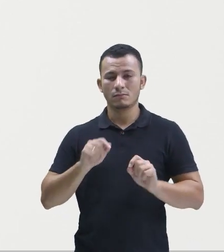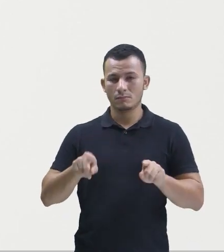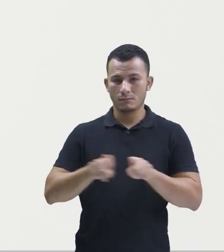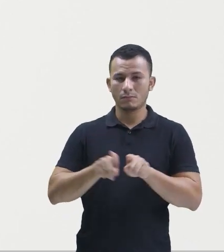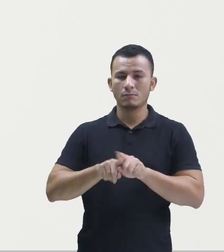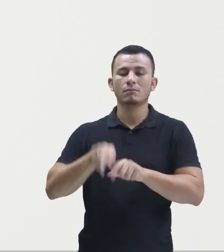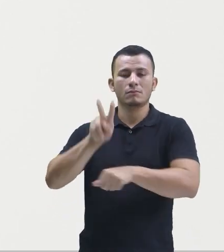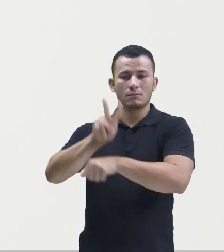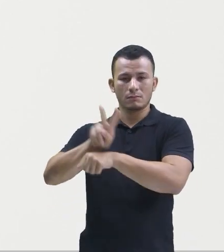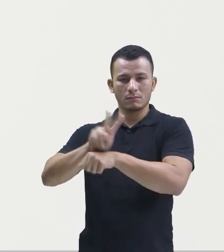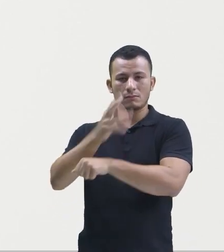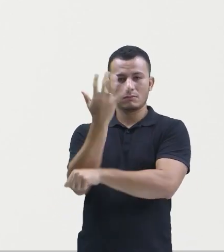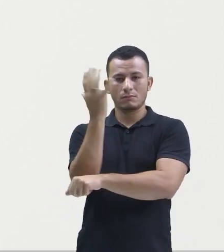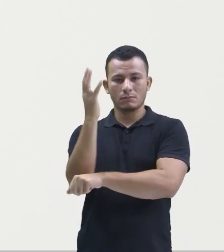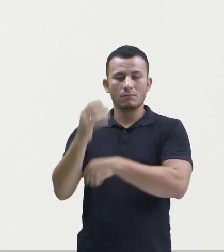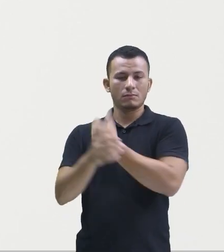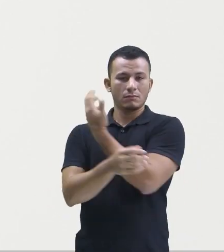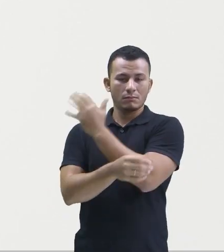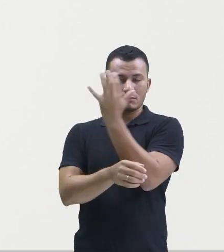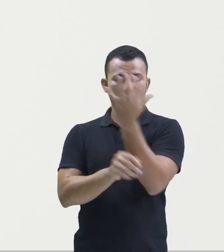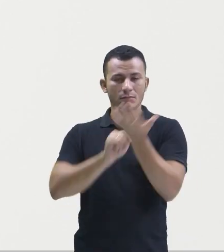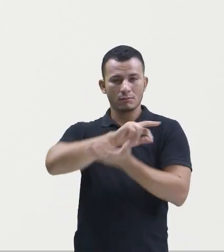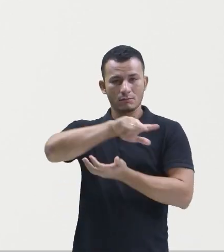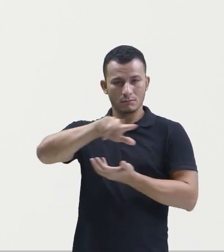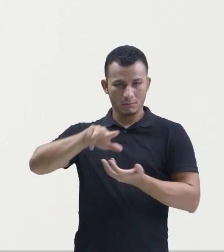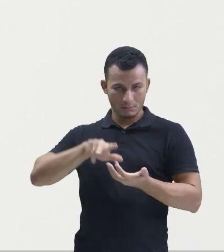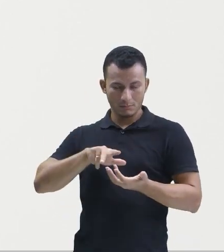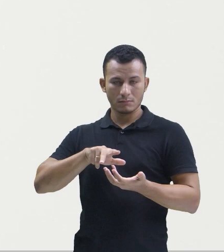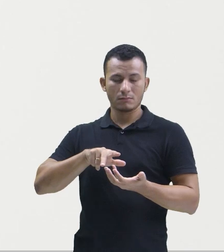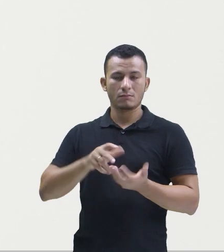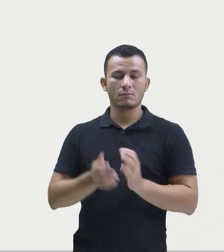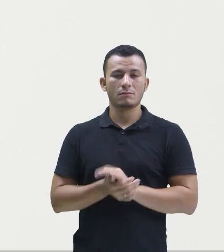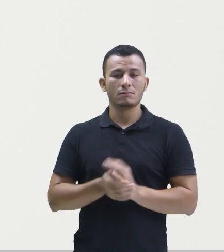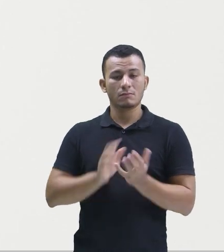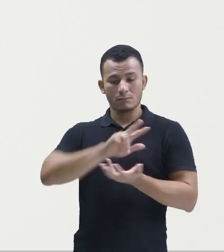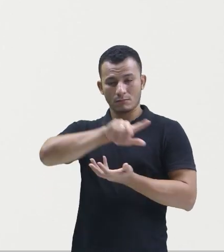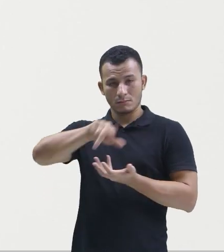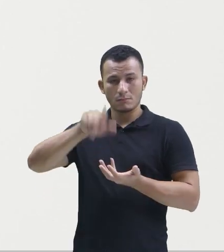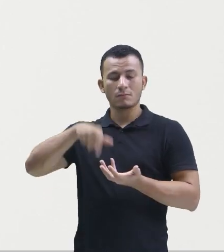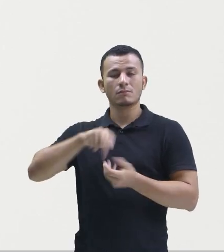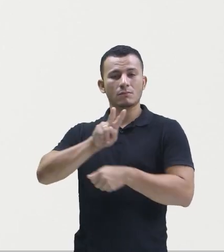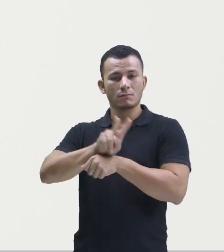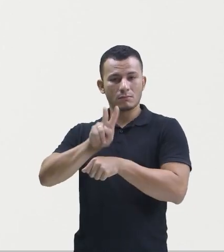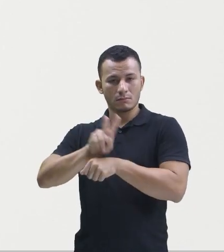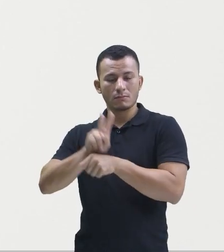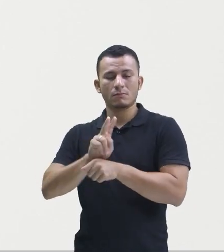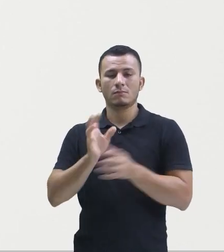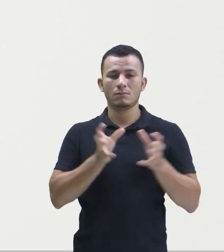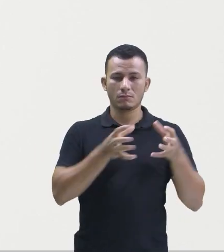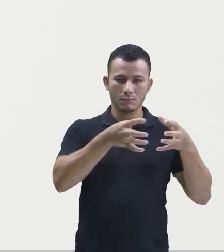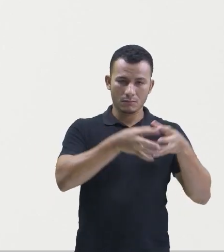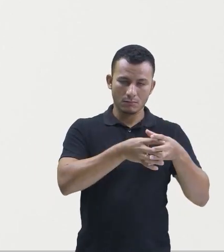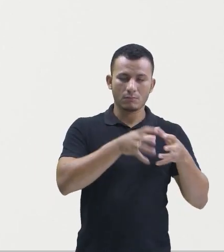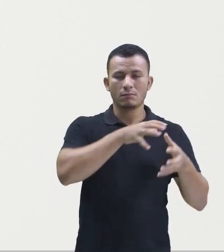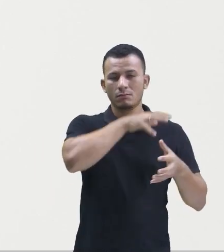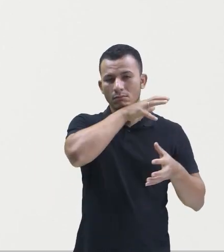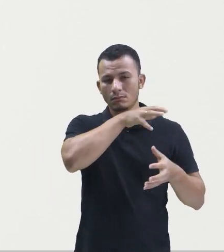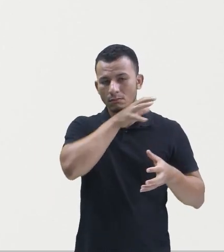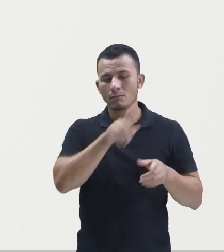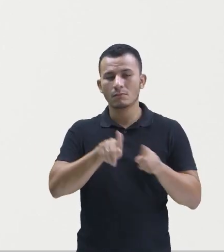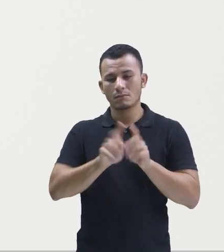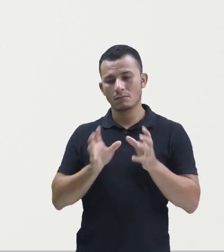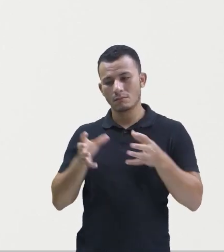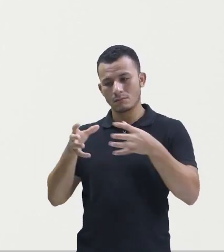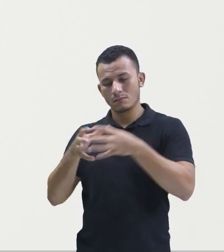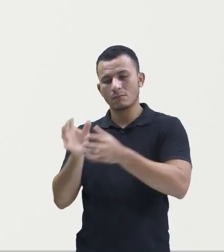pela preservação da biodiversidade. O que é biodiversidade? É a preservação da fauna e da flora, além do